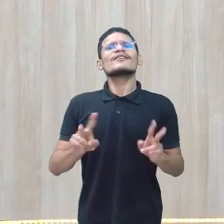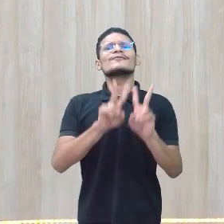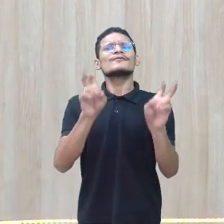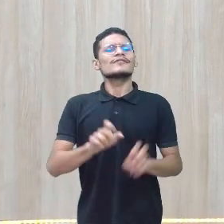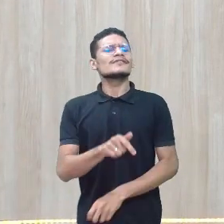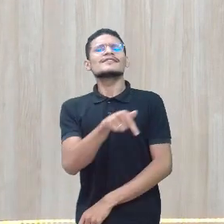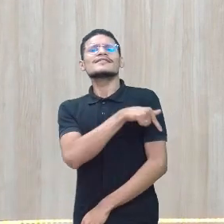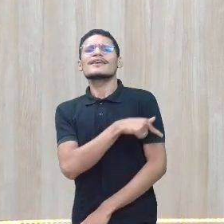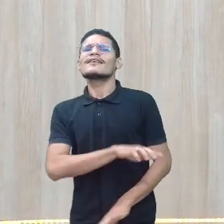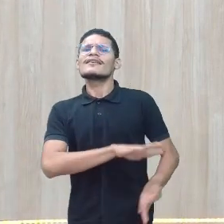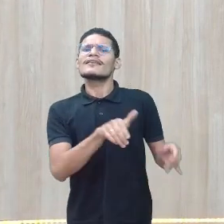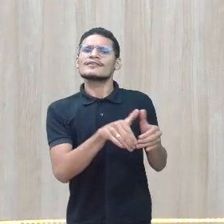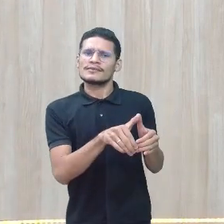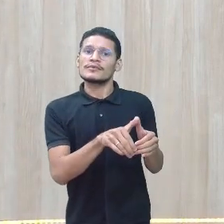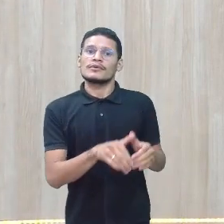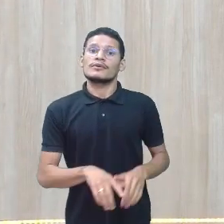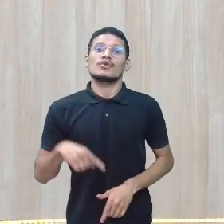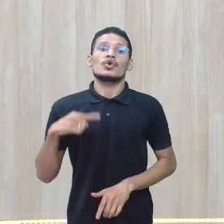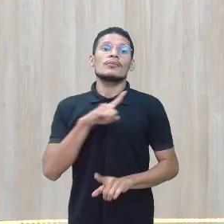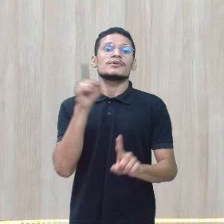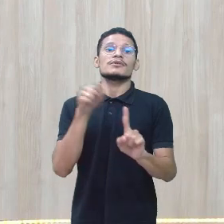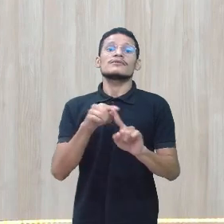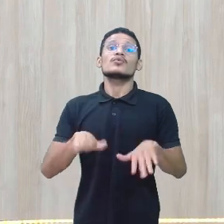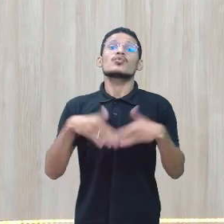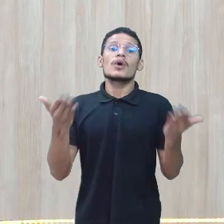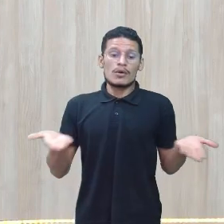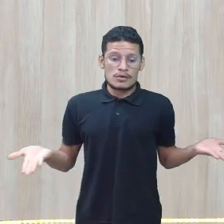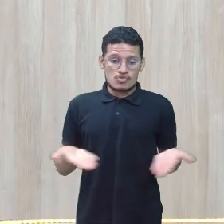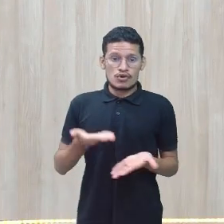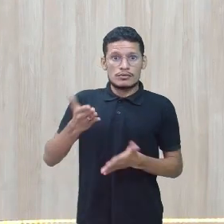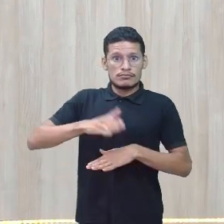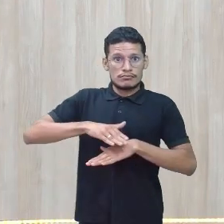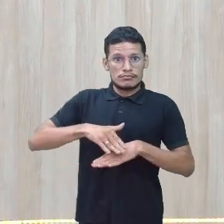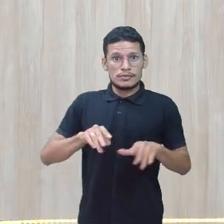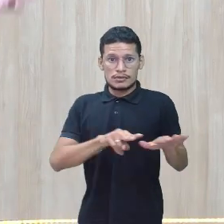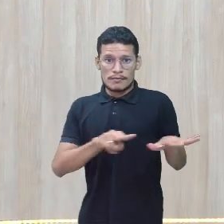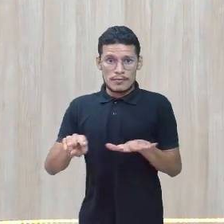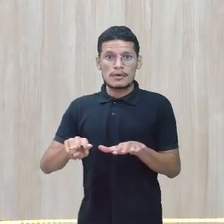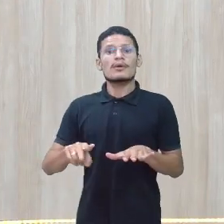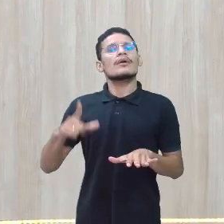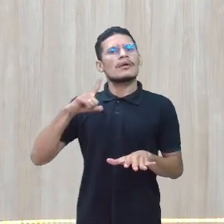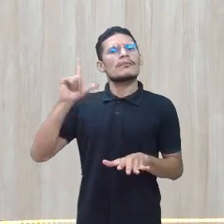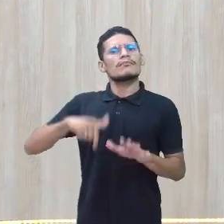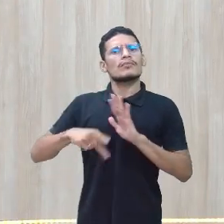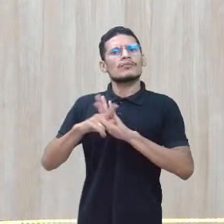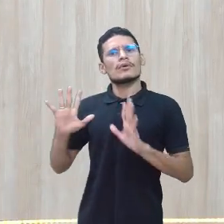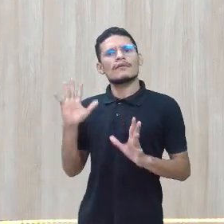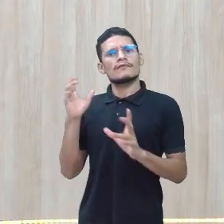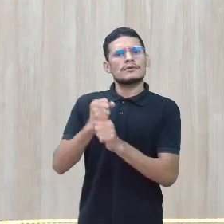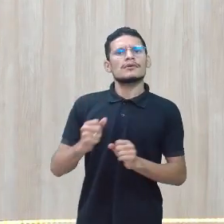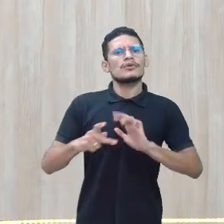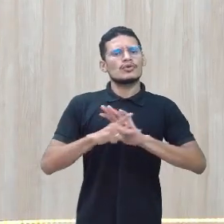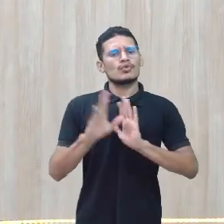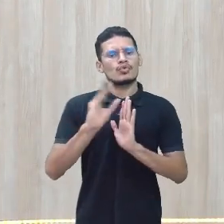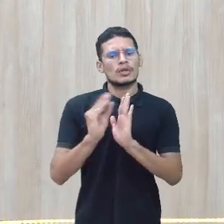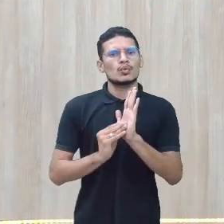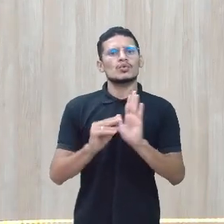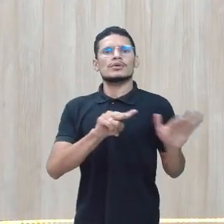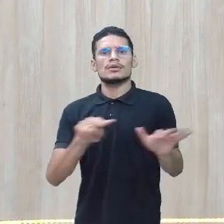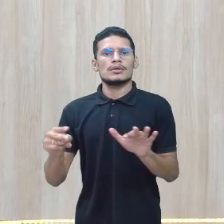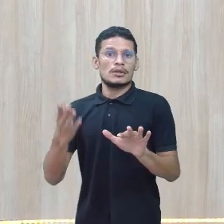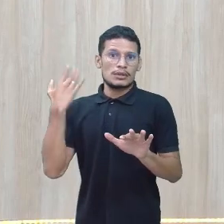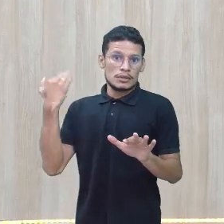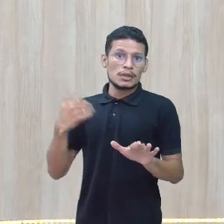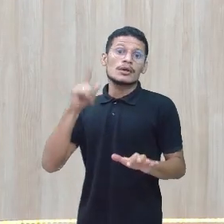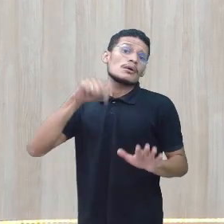7º ano. O objetivo da aula nesse comecinho de semana é revisar o conteúdo da semana passada. Nosso conteúdo de hoje é